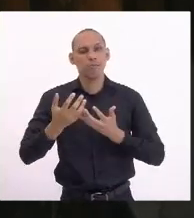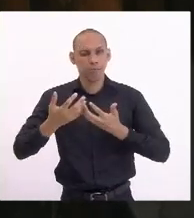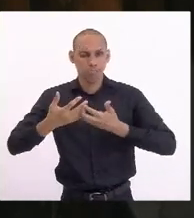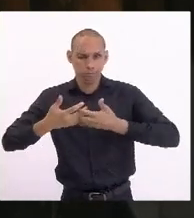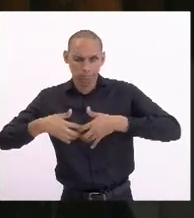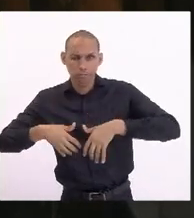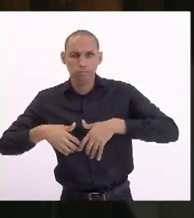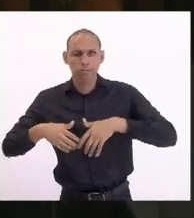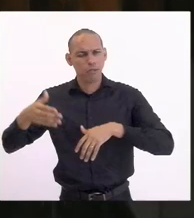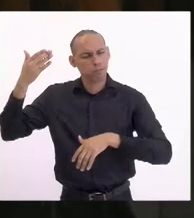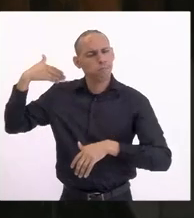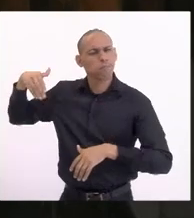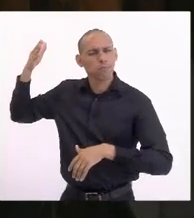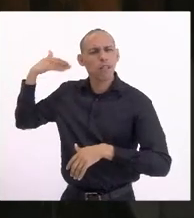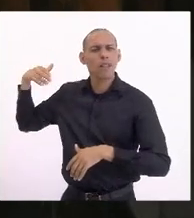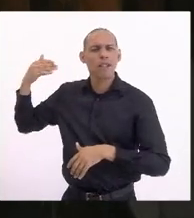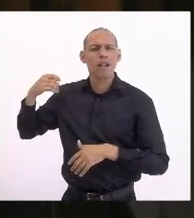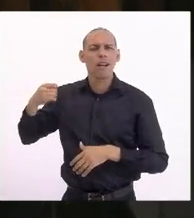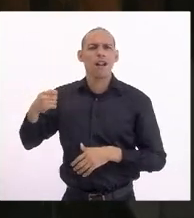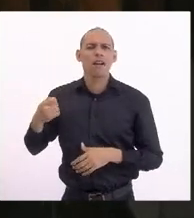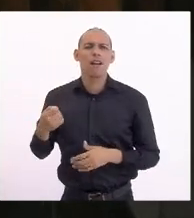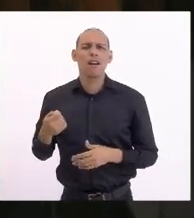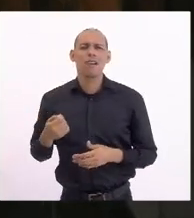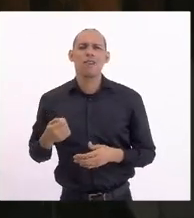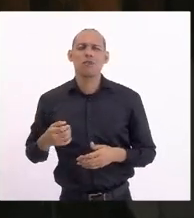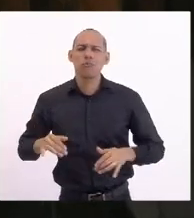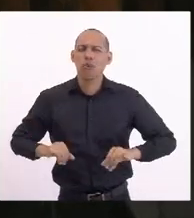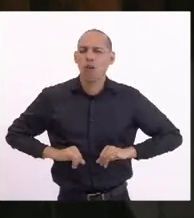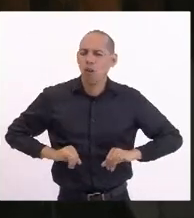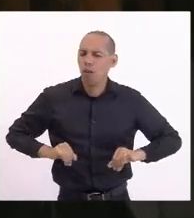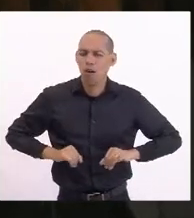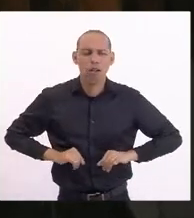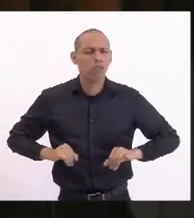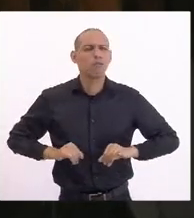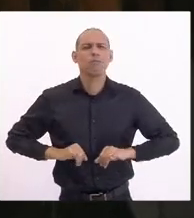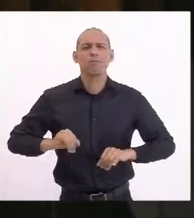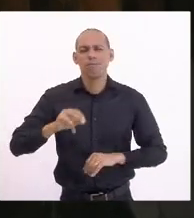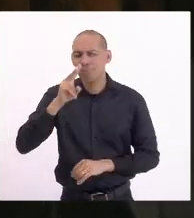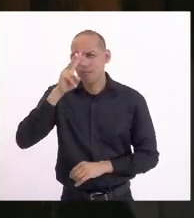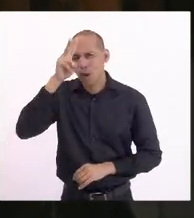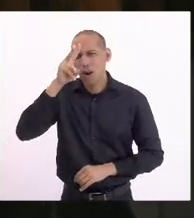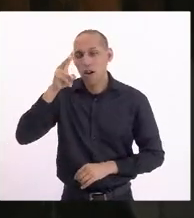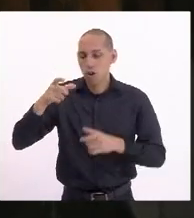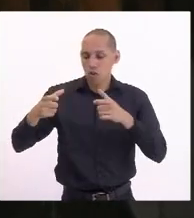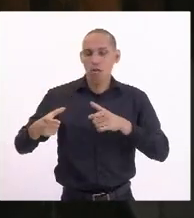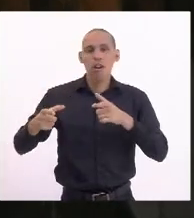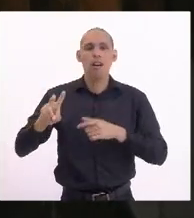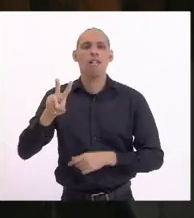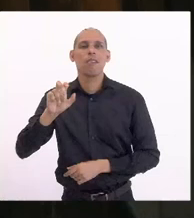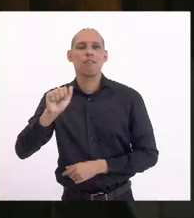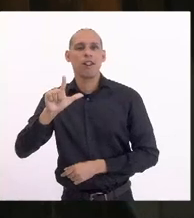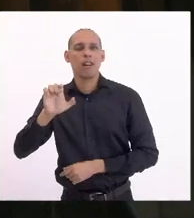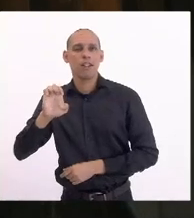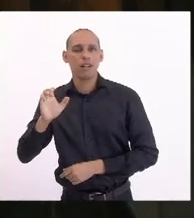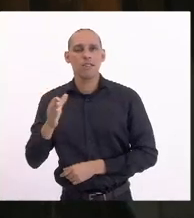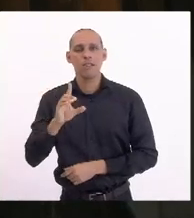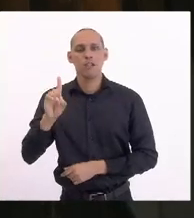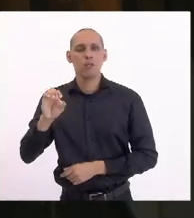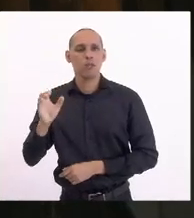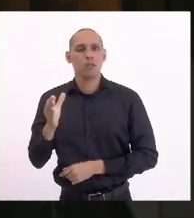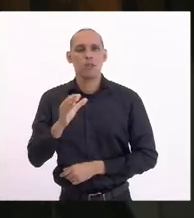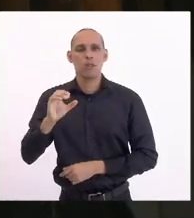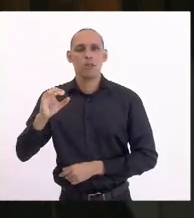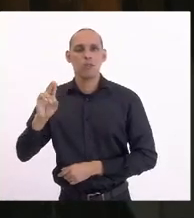naquela época, foi duramente castigado, mas foi lá no Vale do Cuiabá, na